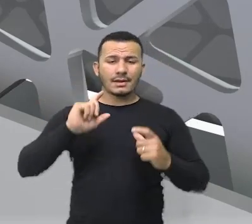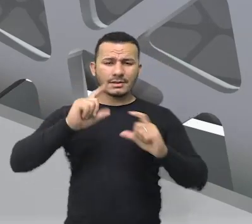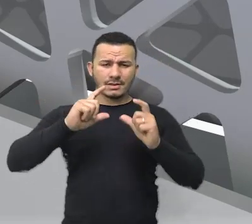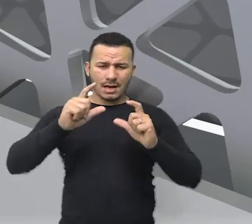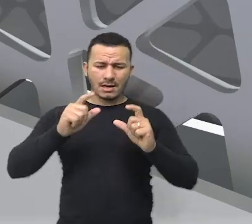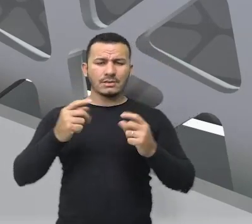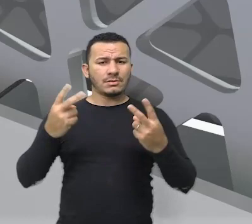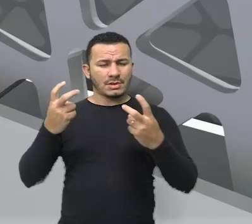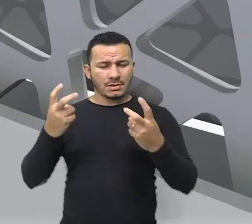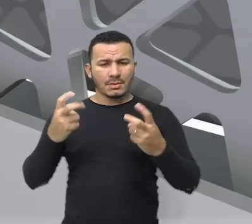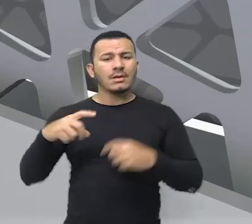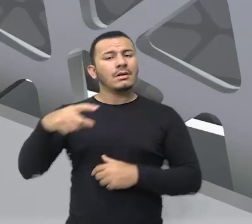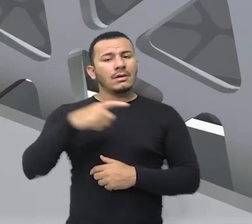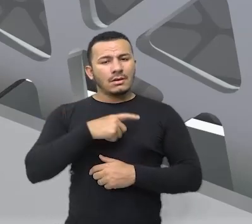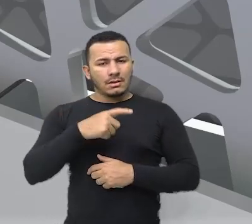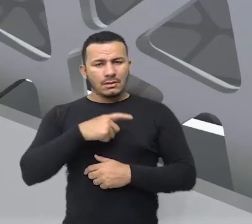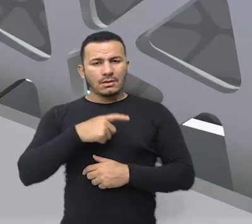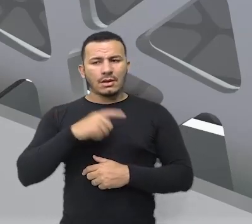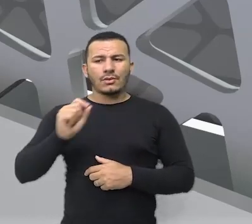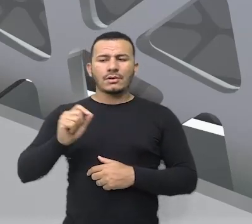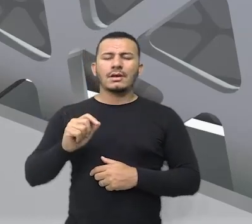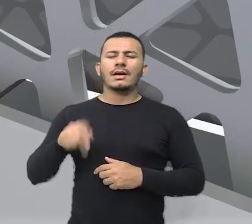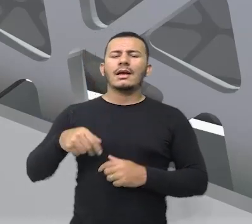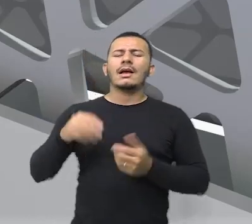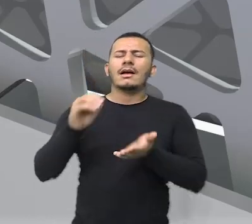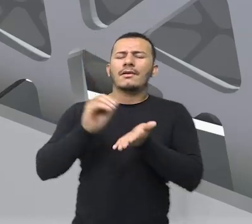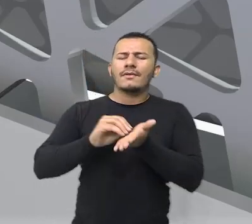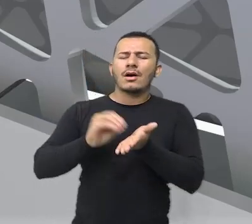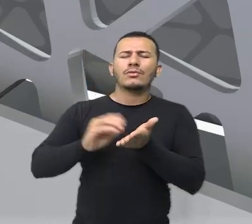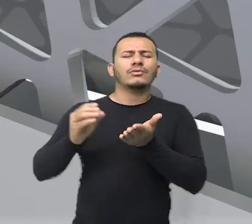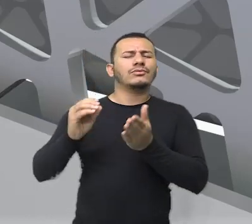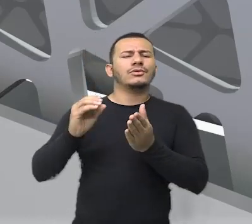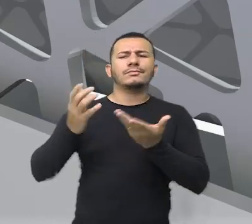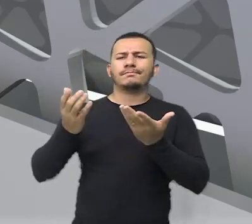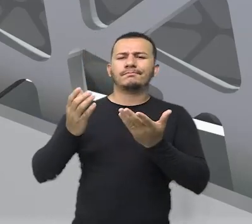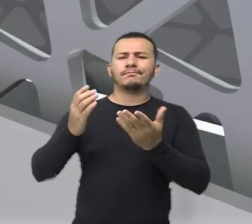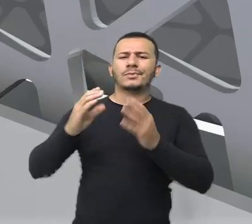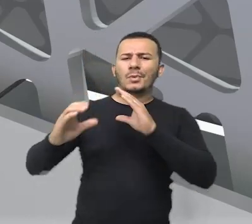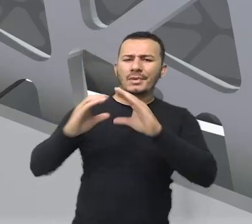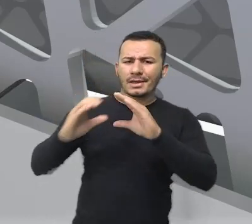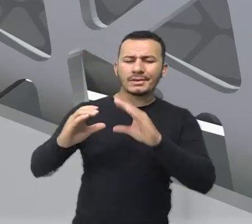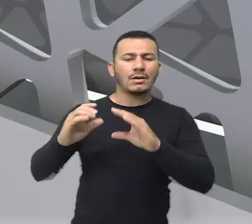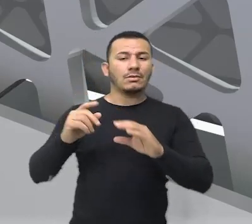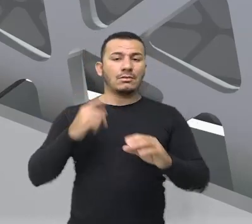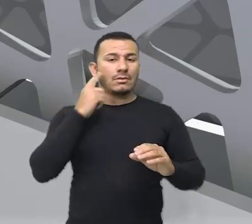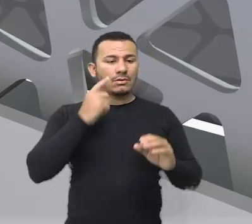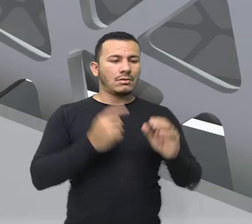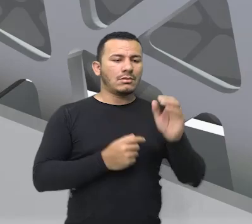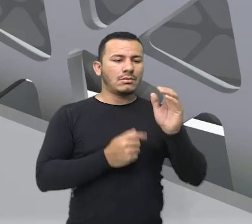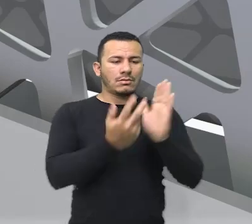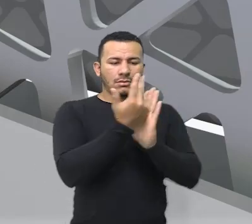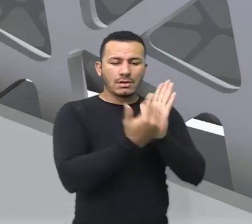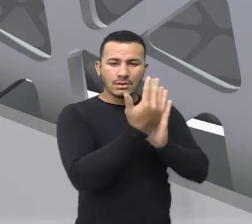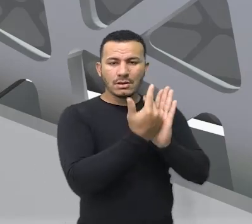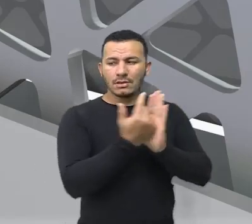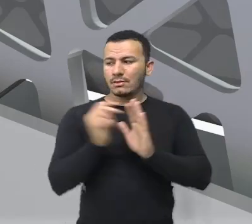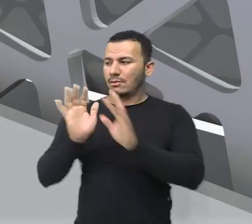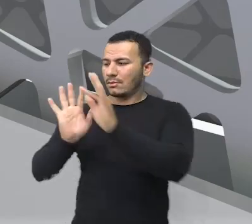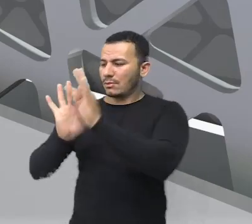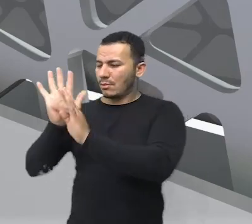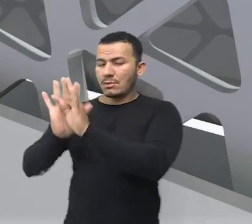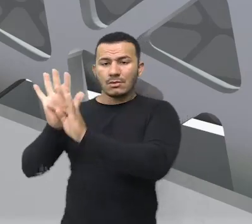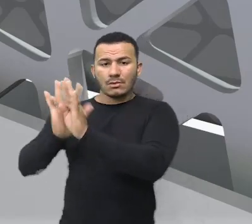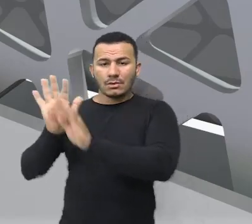gente observa que justamente a incoerência ali entre a fala da personagem e